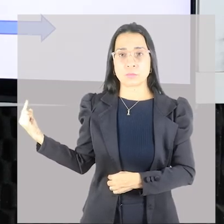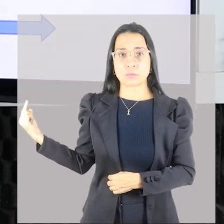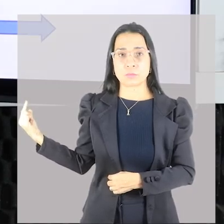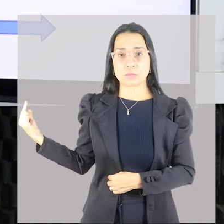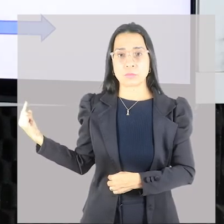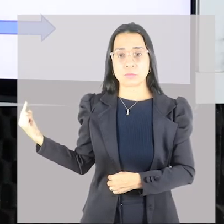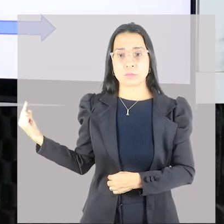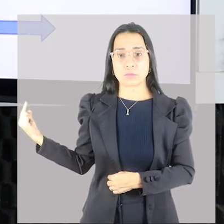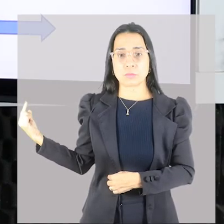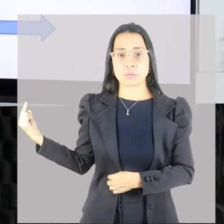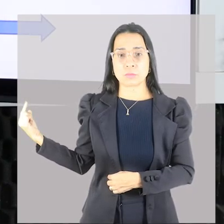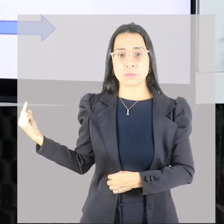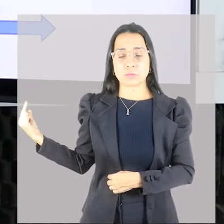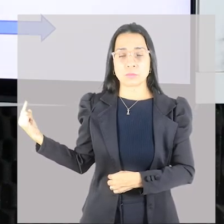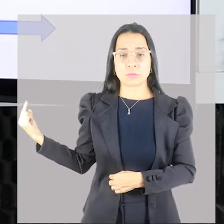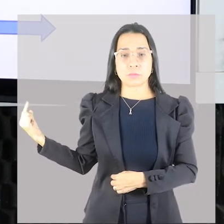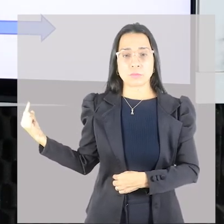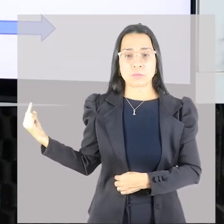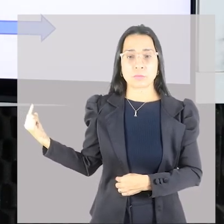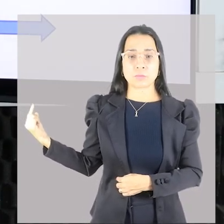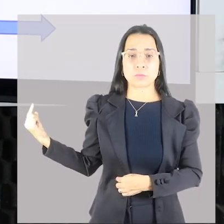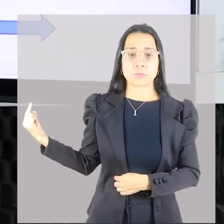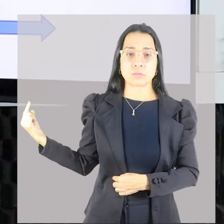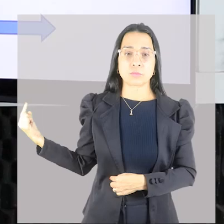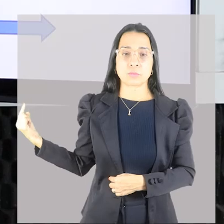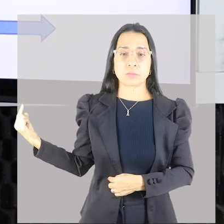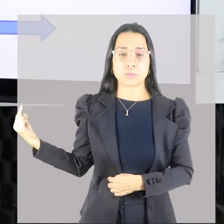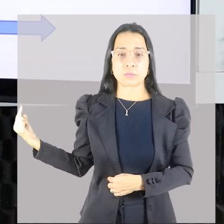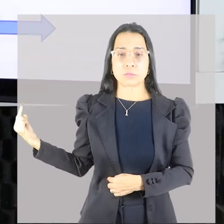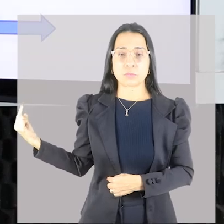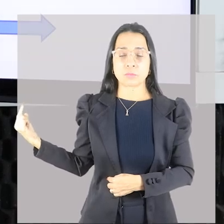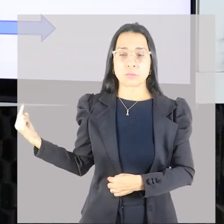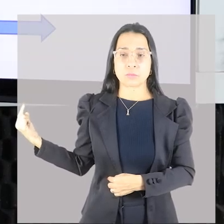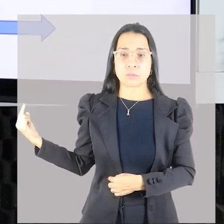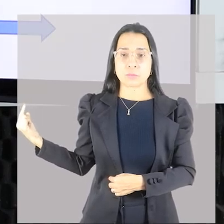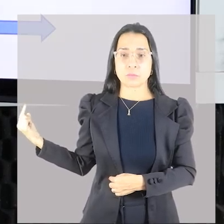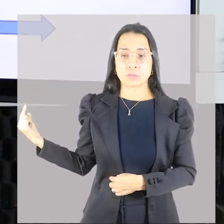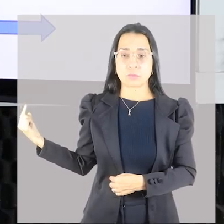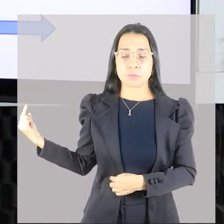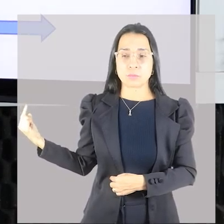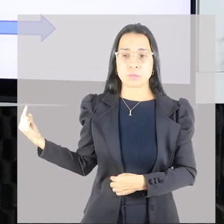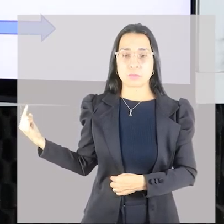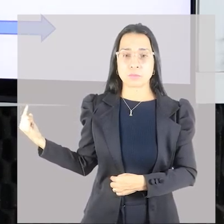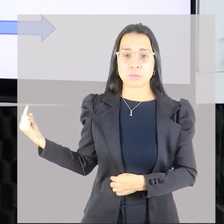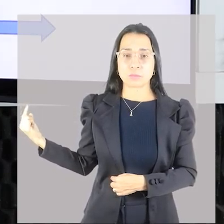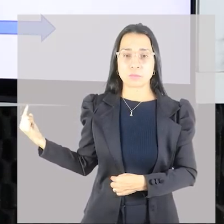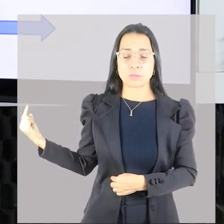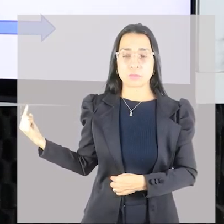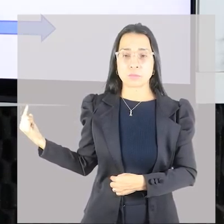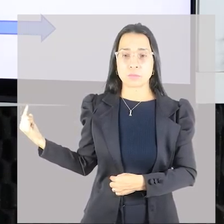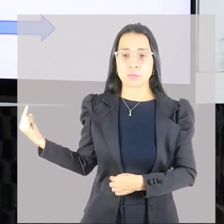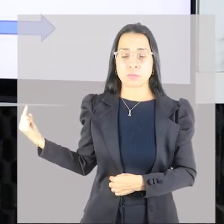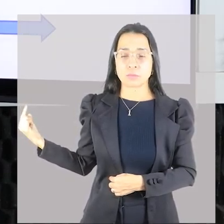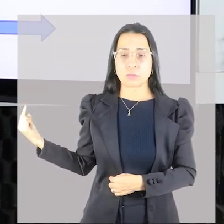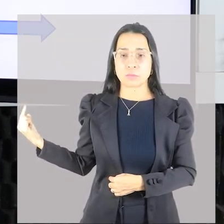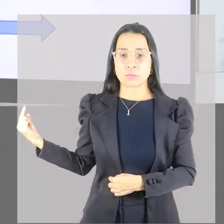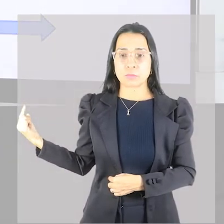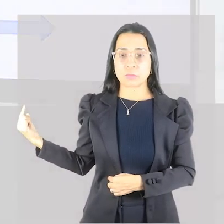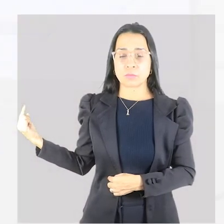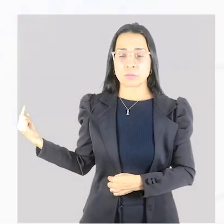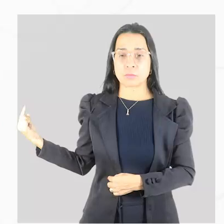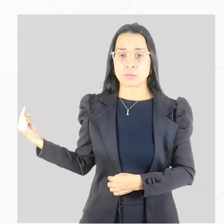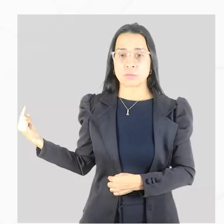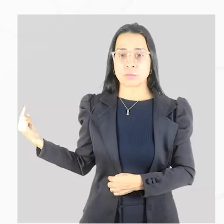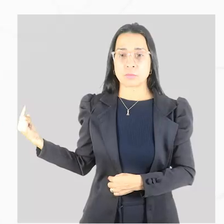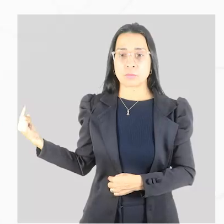regime militar. Trata-se da reconstrução ou da construção de novos rumos para a